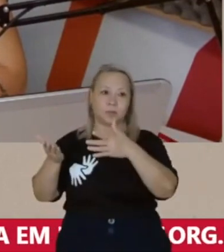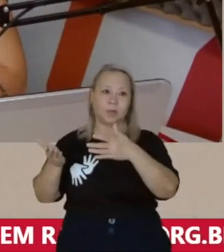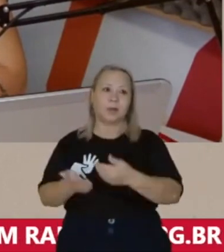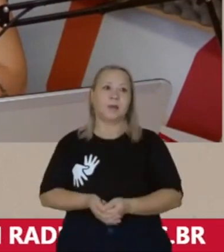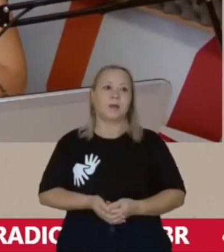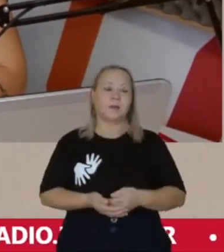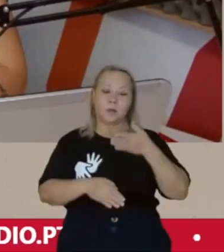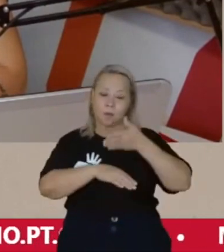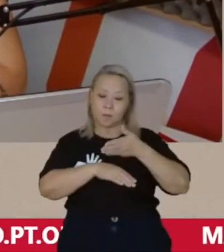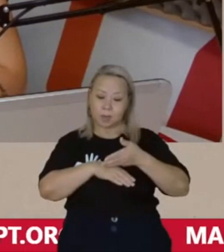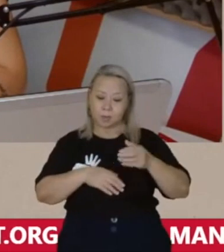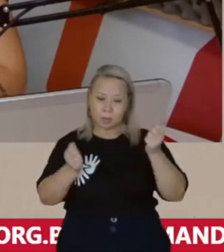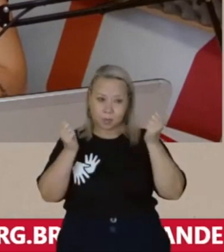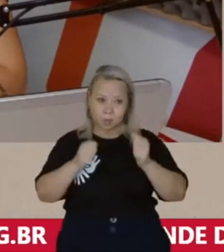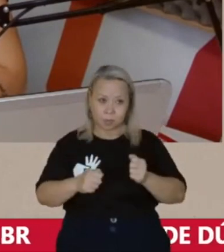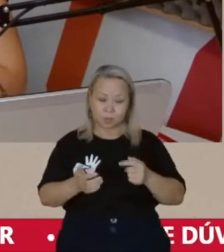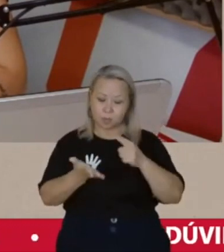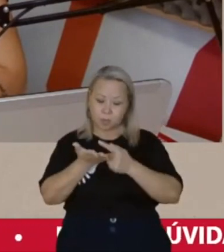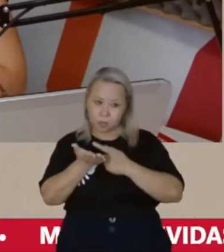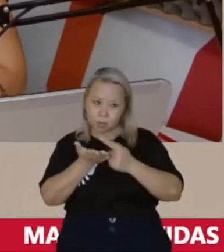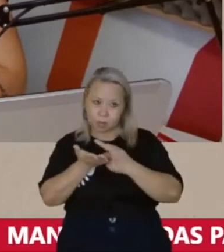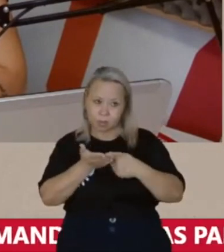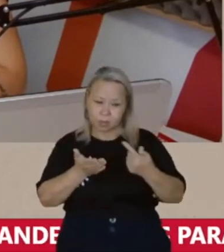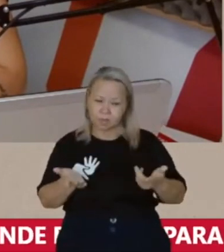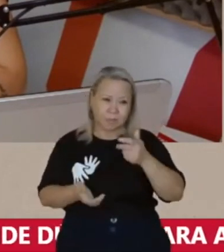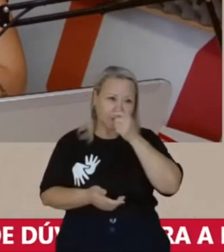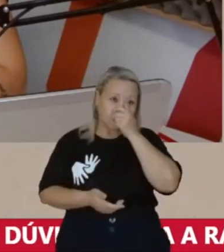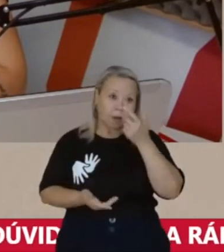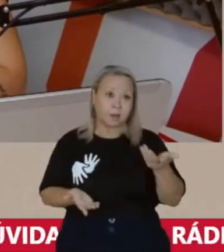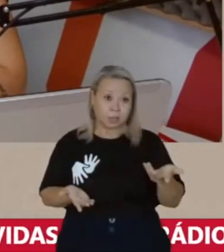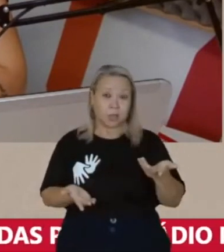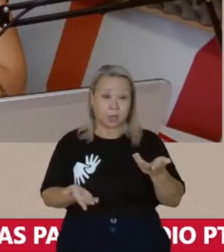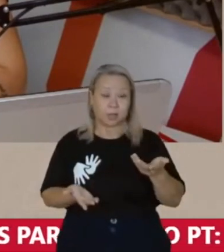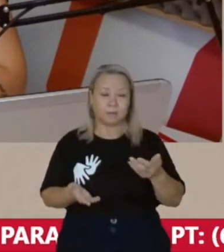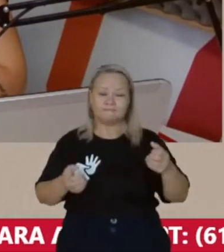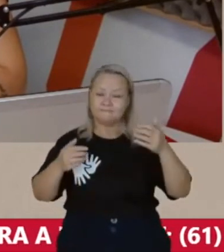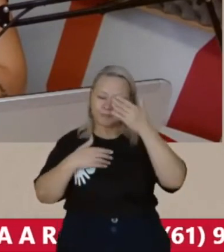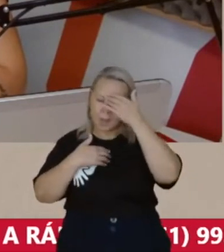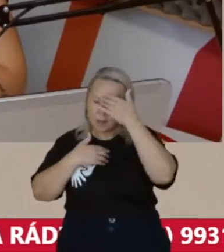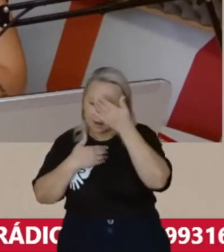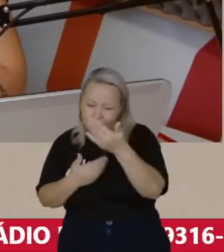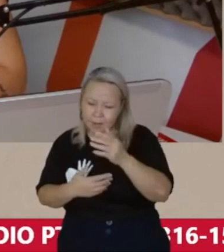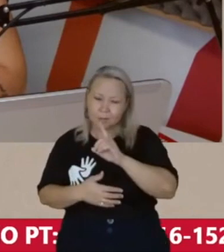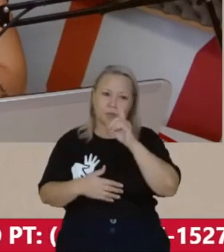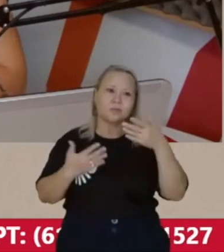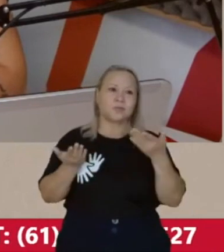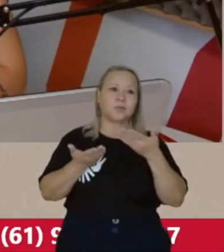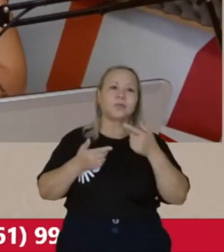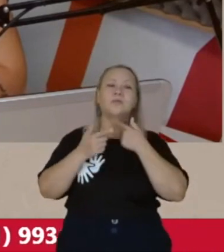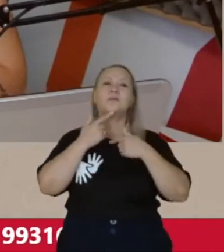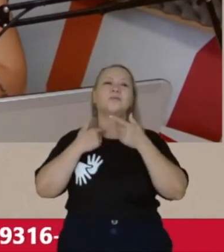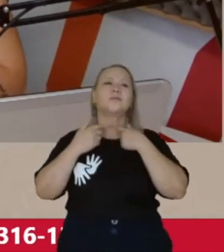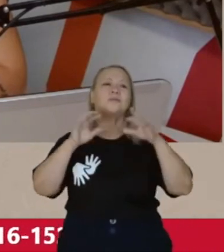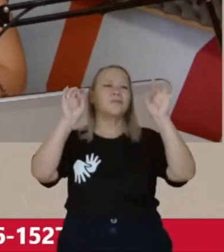que possível. Eu sei que sua agenda é muito lotada. Agradeço imensamente a sua vinda no dia de hoje. Eu desejo